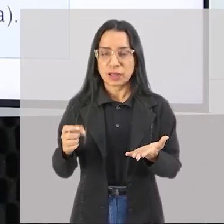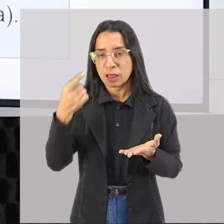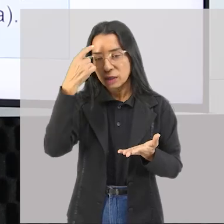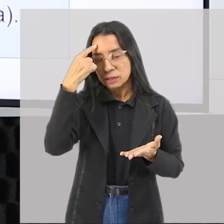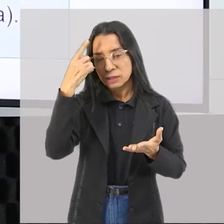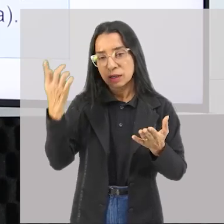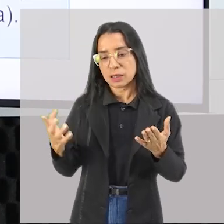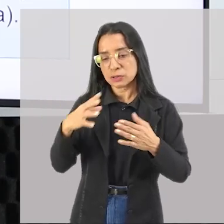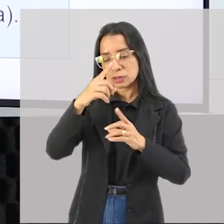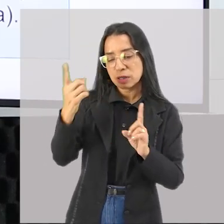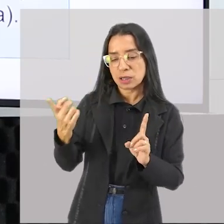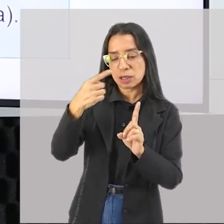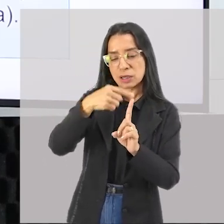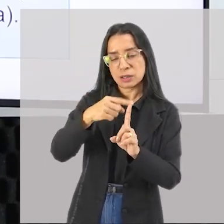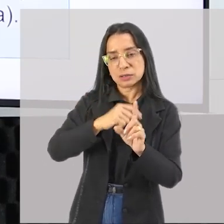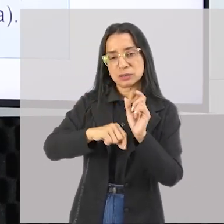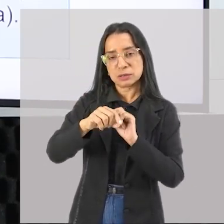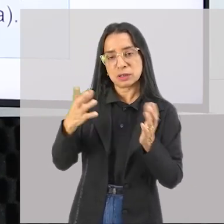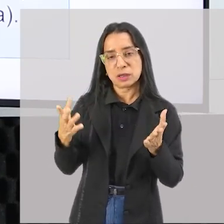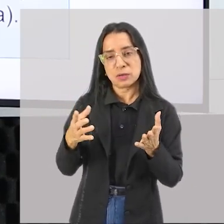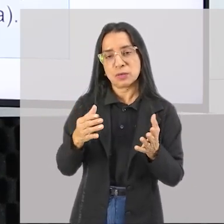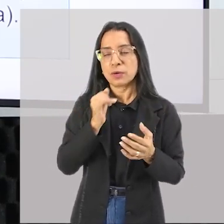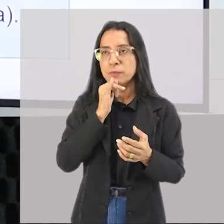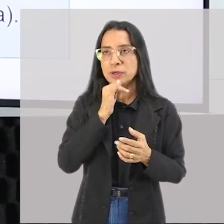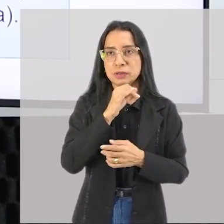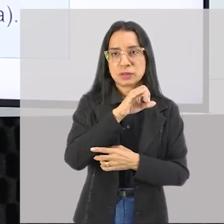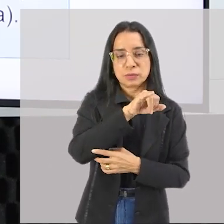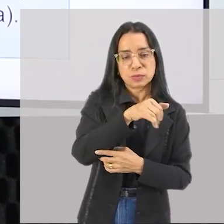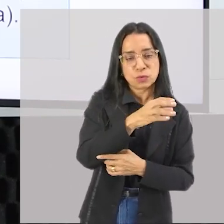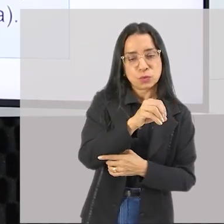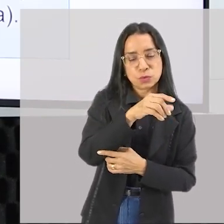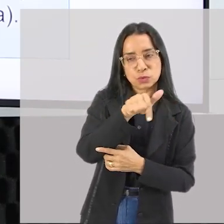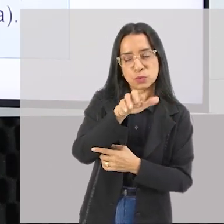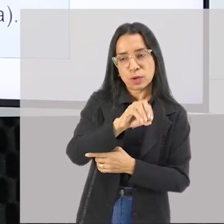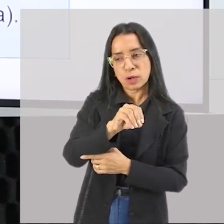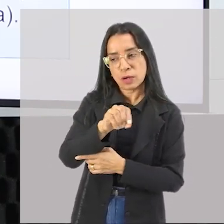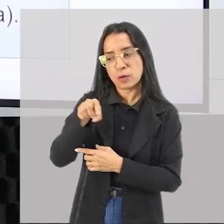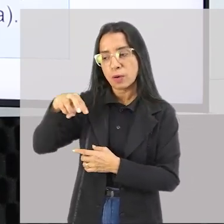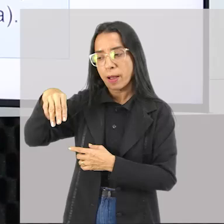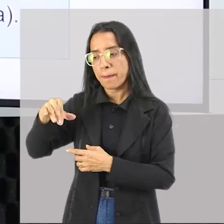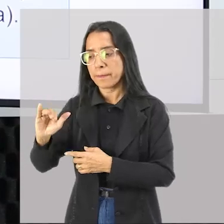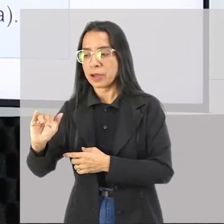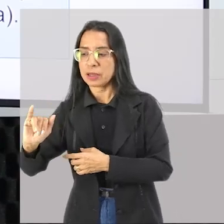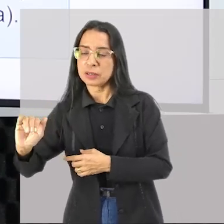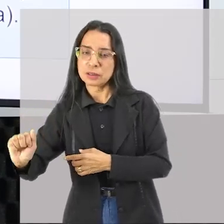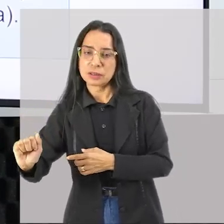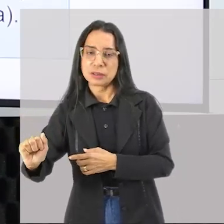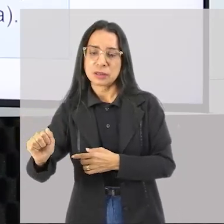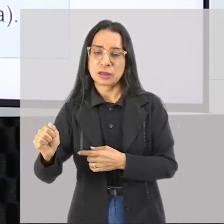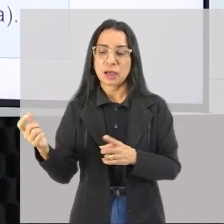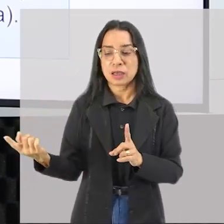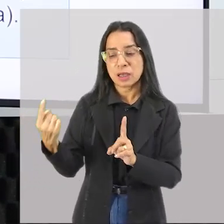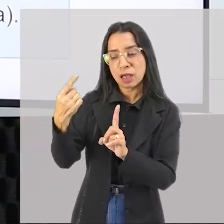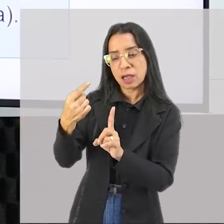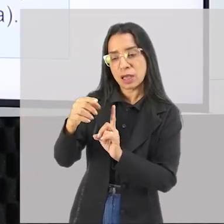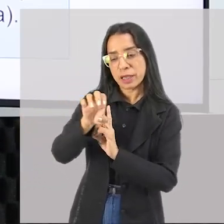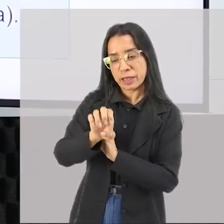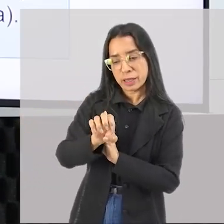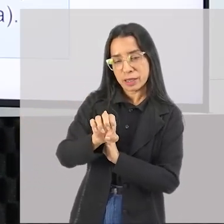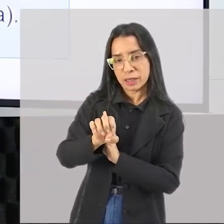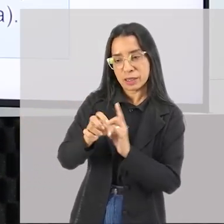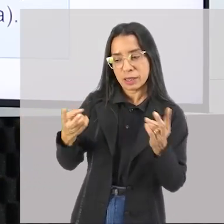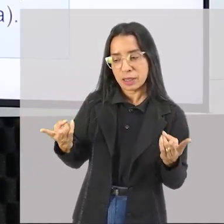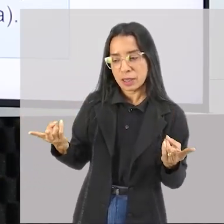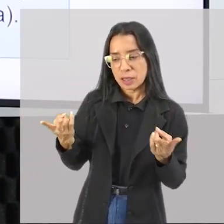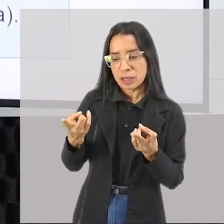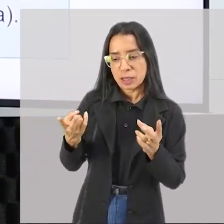ideia de adição. João e Maria. Eu e você. Arroz e feijão. O e dá a ideia